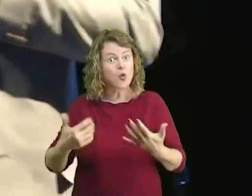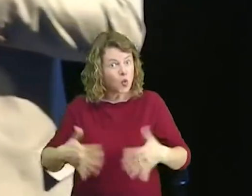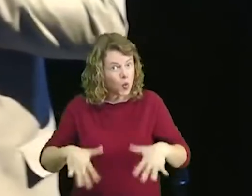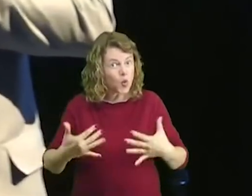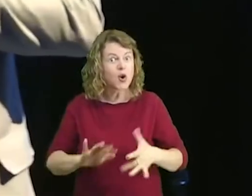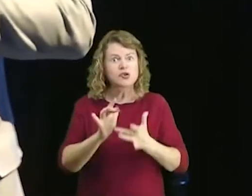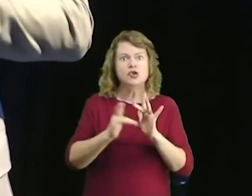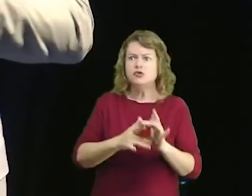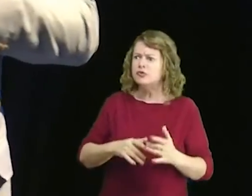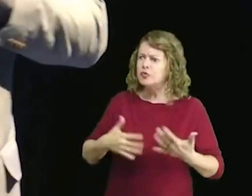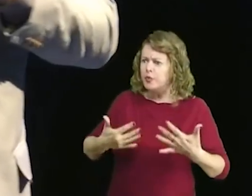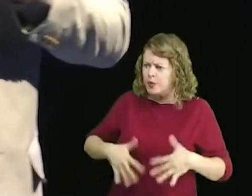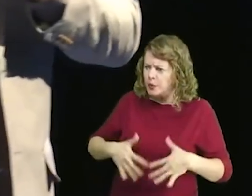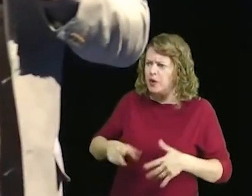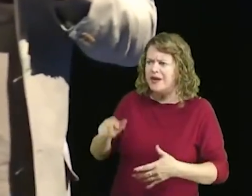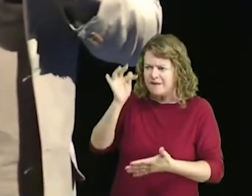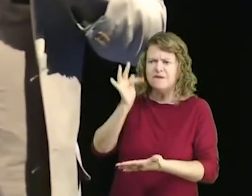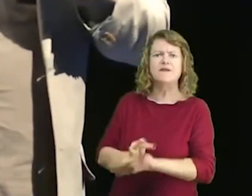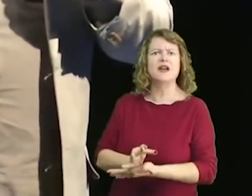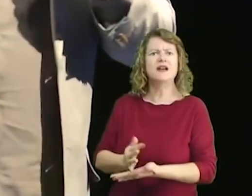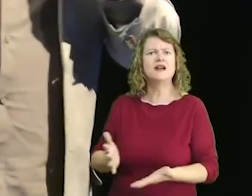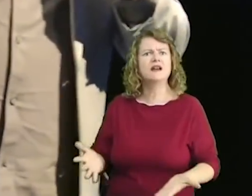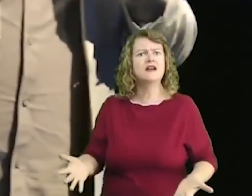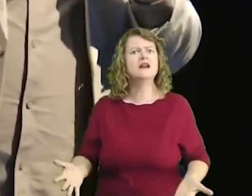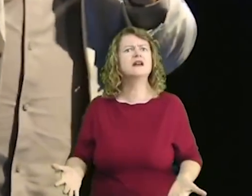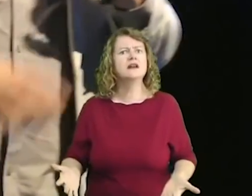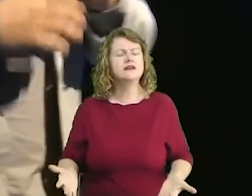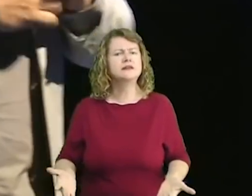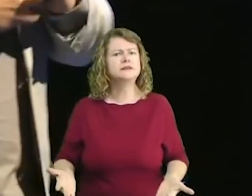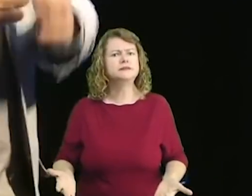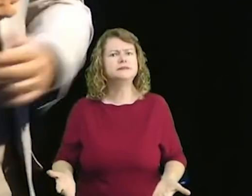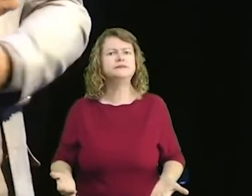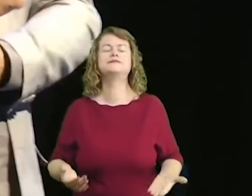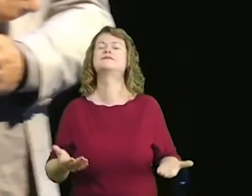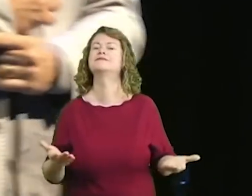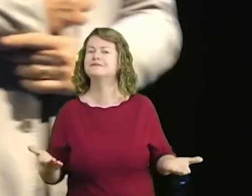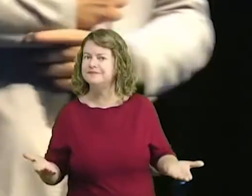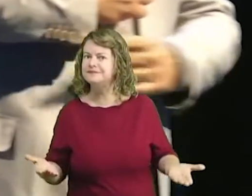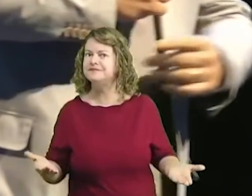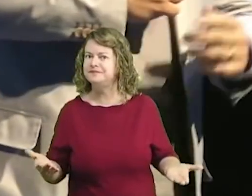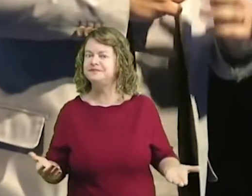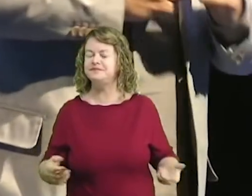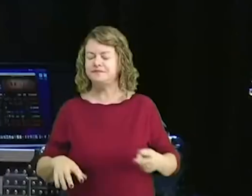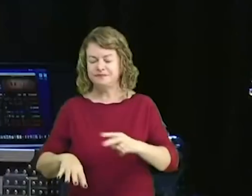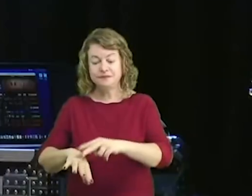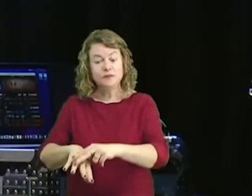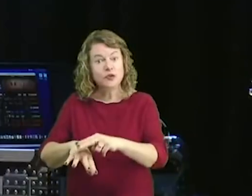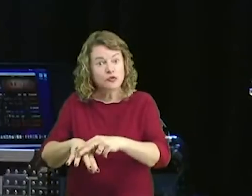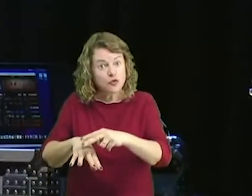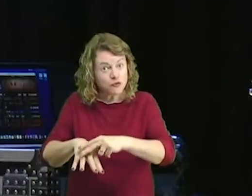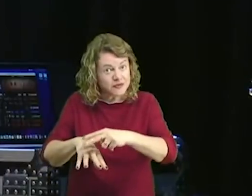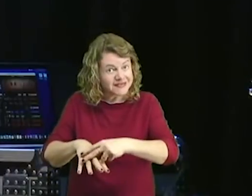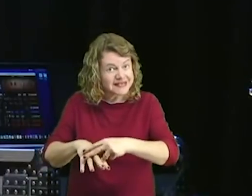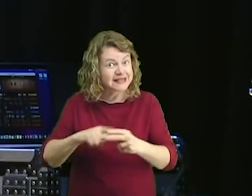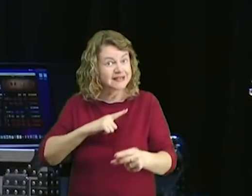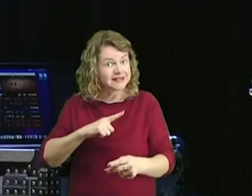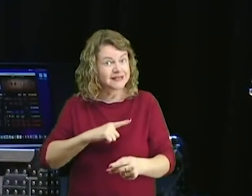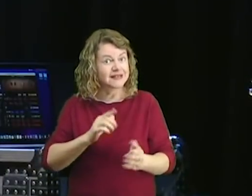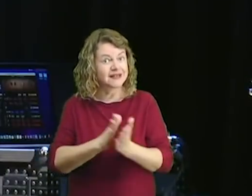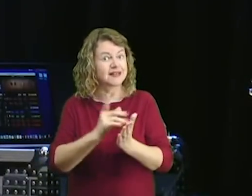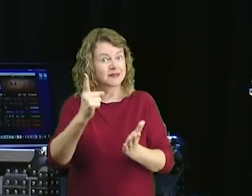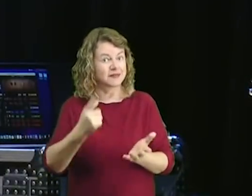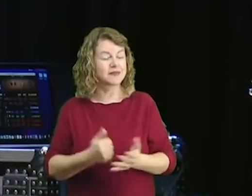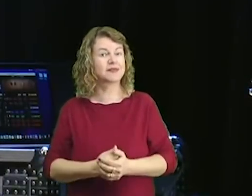opa, para. Olha só essa mulher aqui. Que viúvas nós temos na Bíblia? Nós temos aquela que é